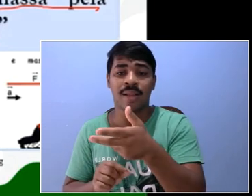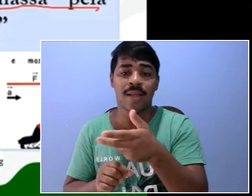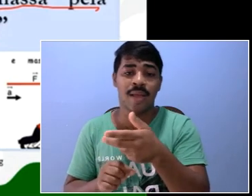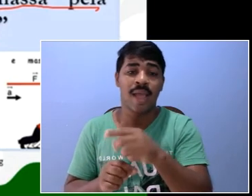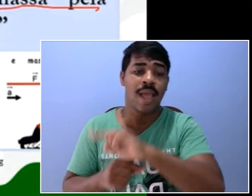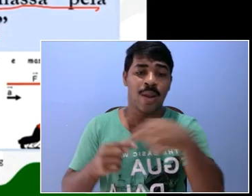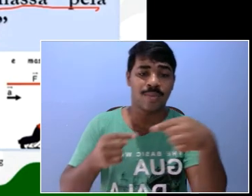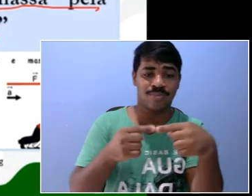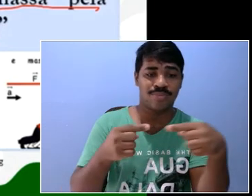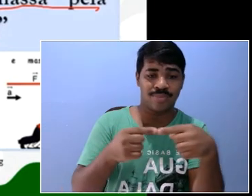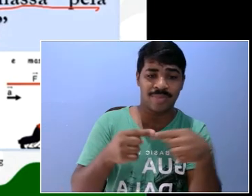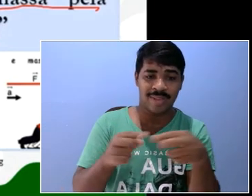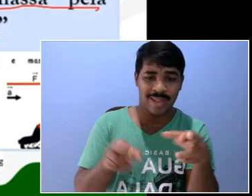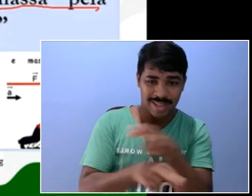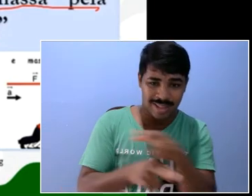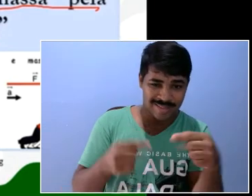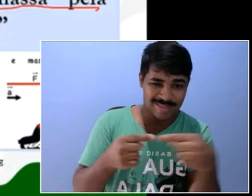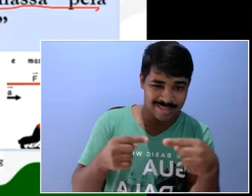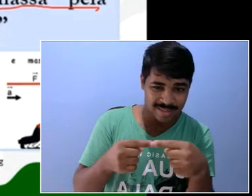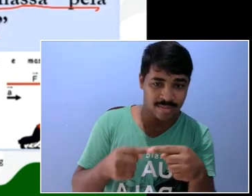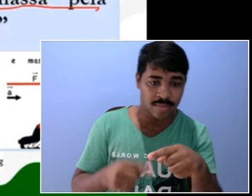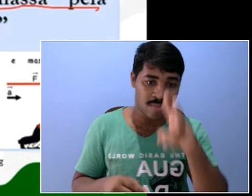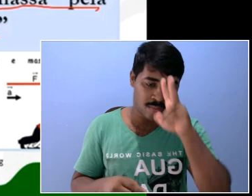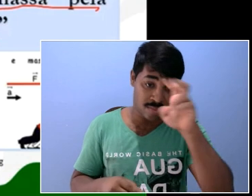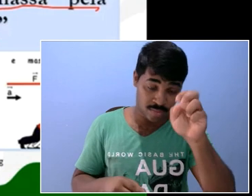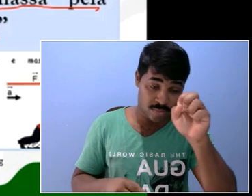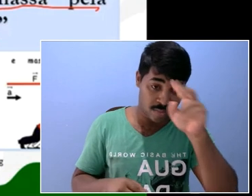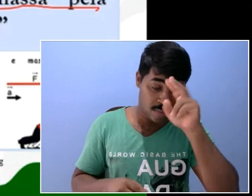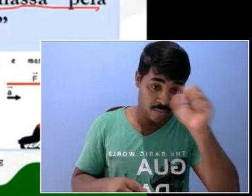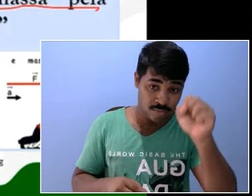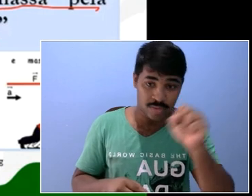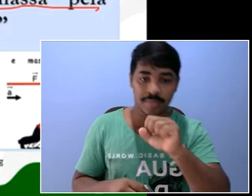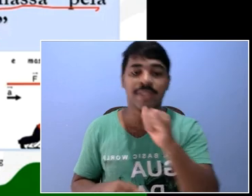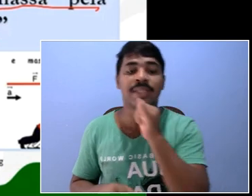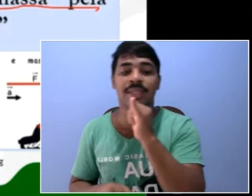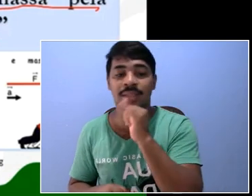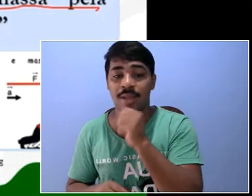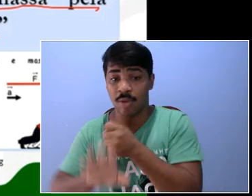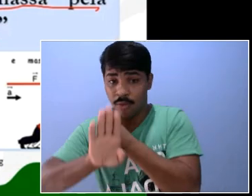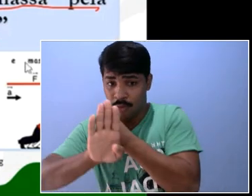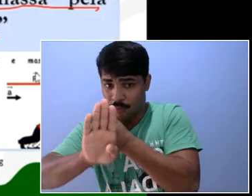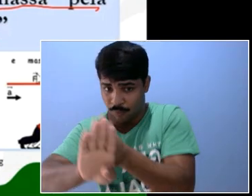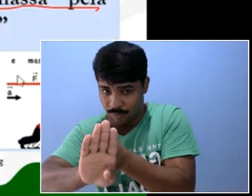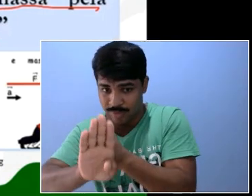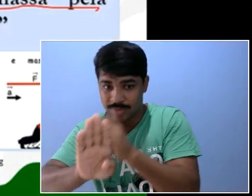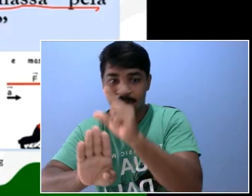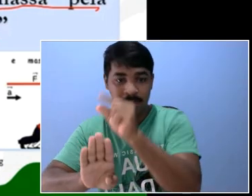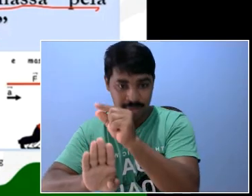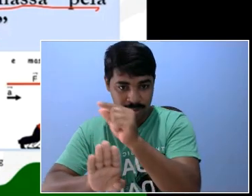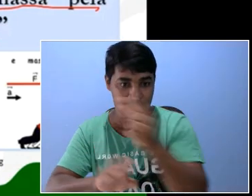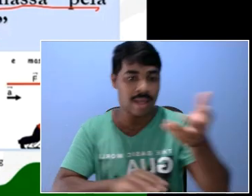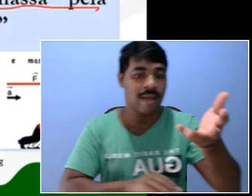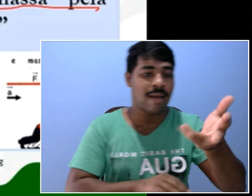diretamente proporcional à força. Quanto maior a força, maior a aceleração. Nós estamos vendo aqui. Agora, com relação à